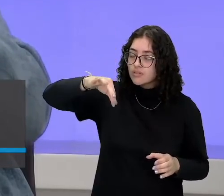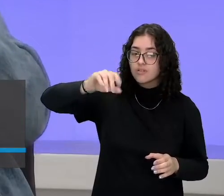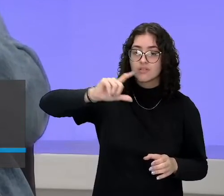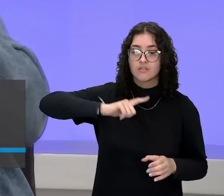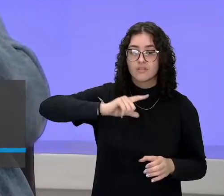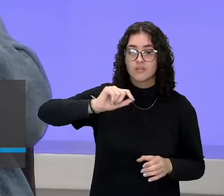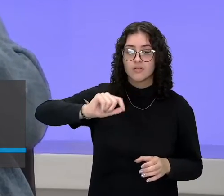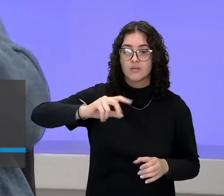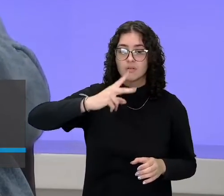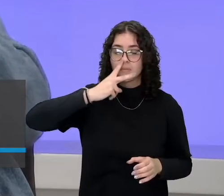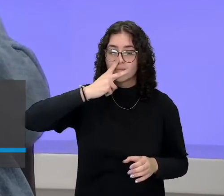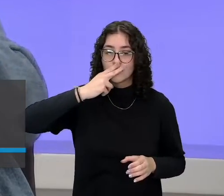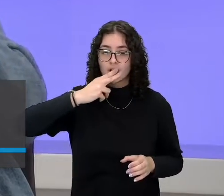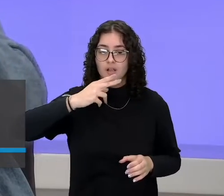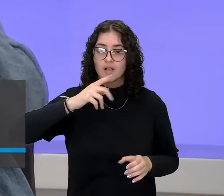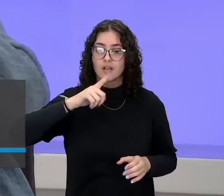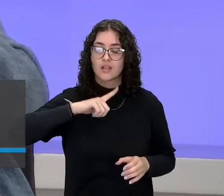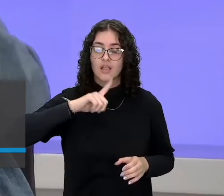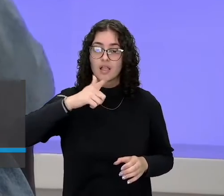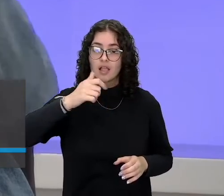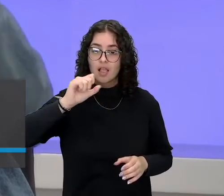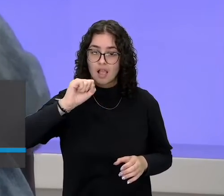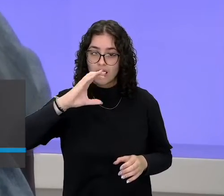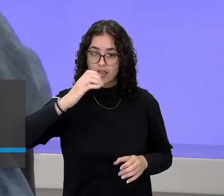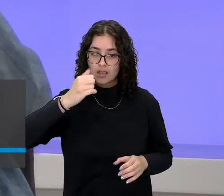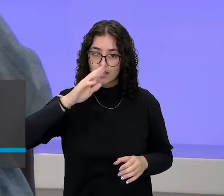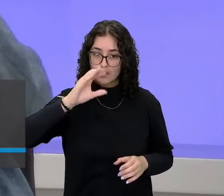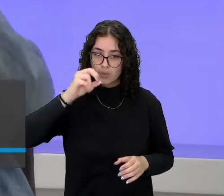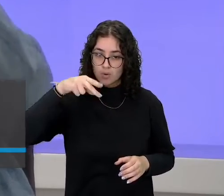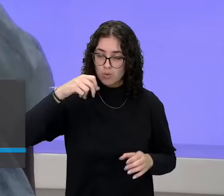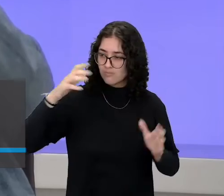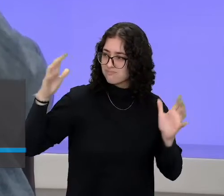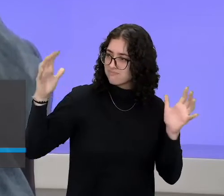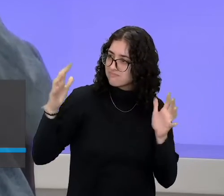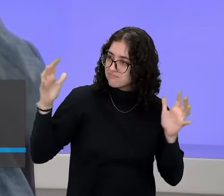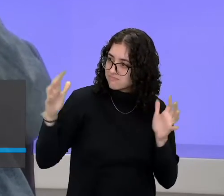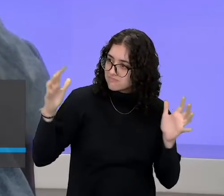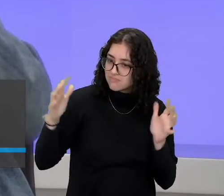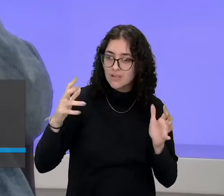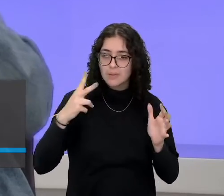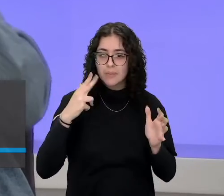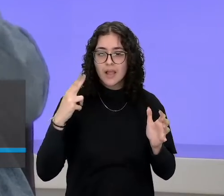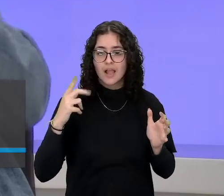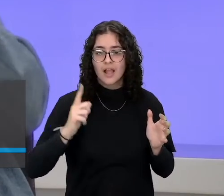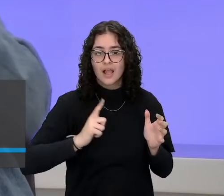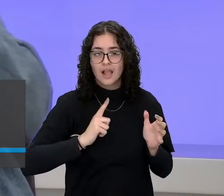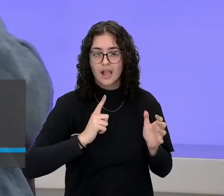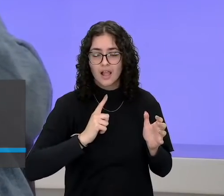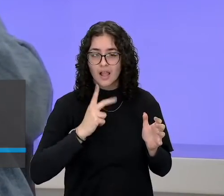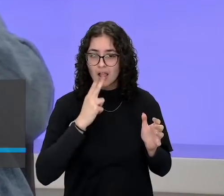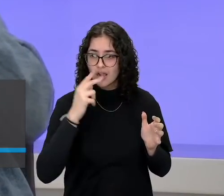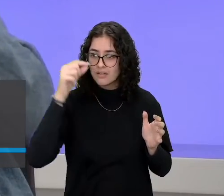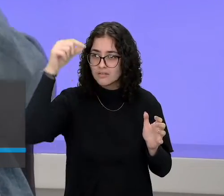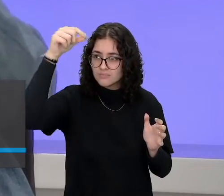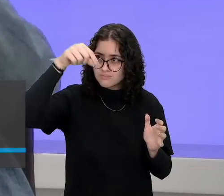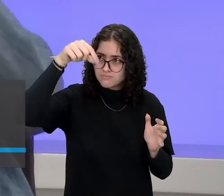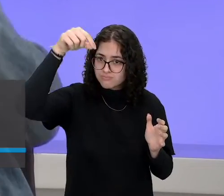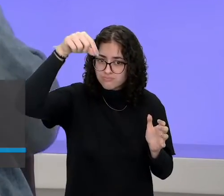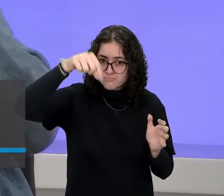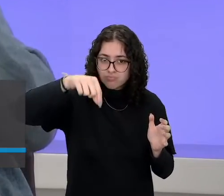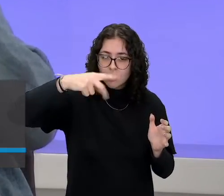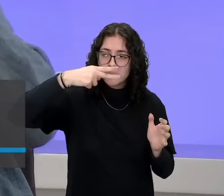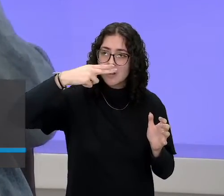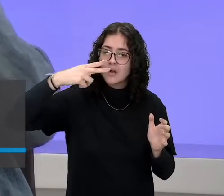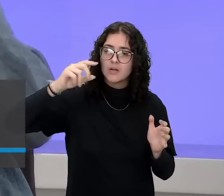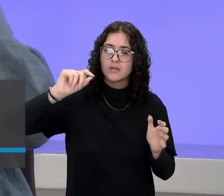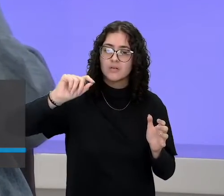uma pressão de gás carbônico lá dentro da caverna que satura essa gotícula, fazendo